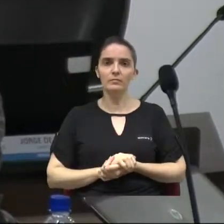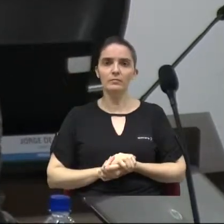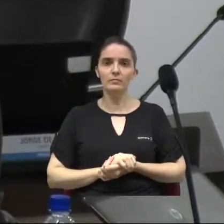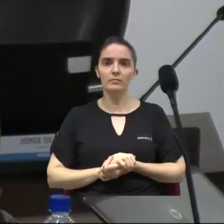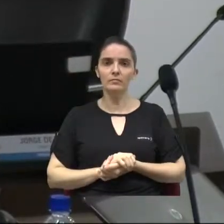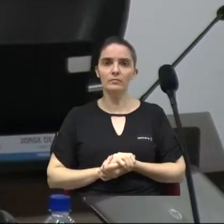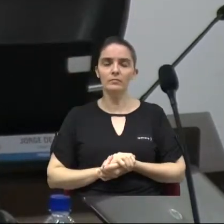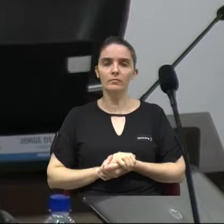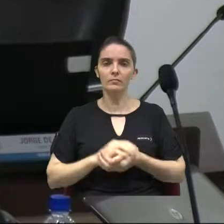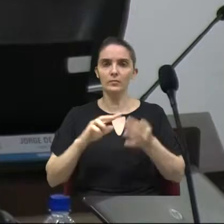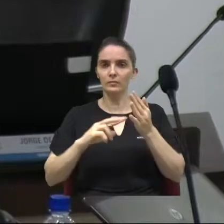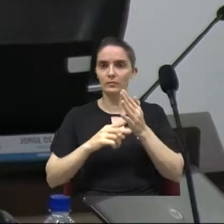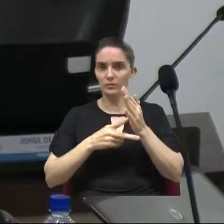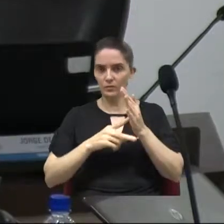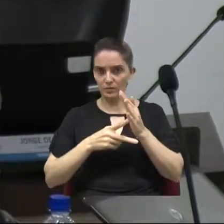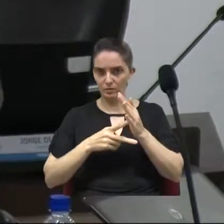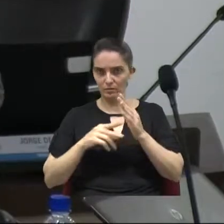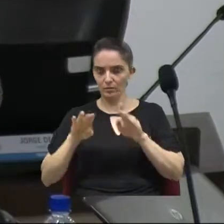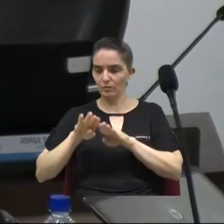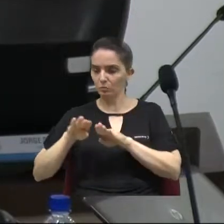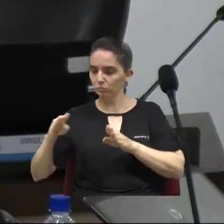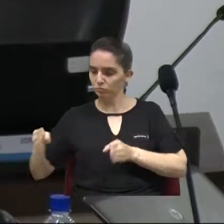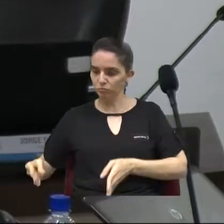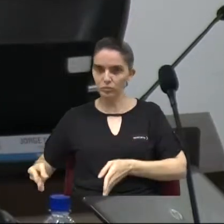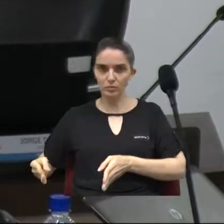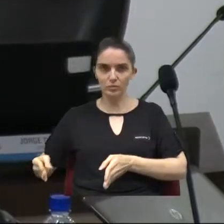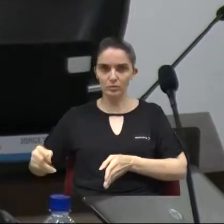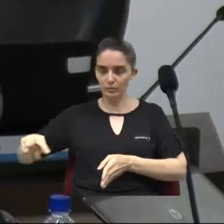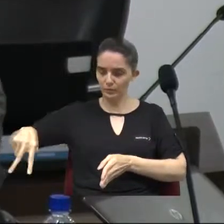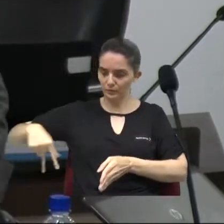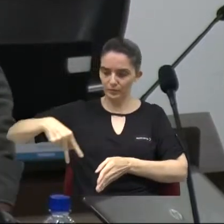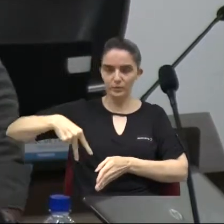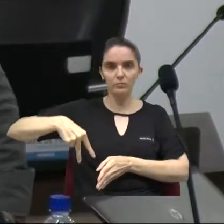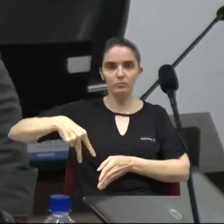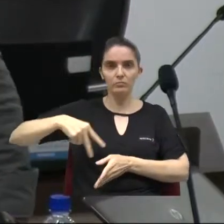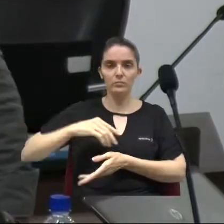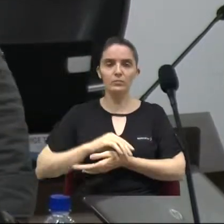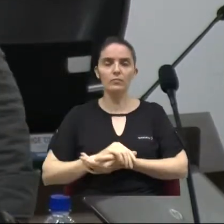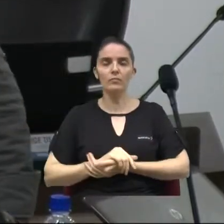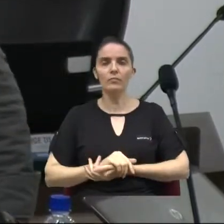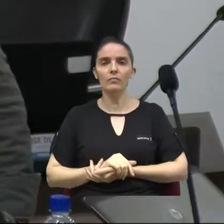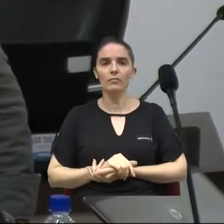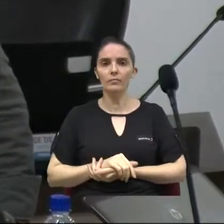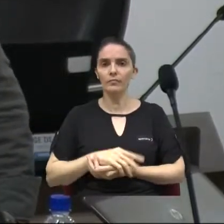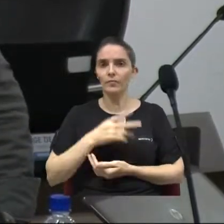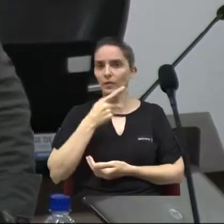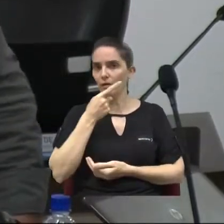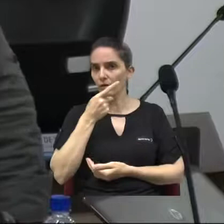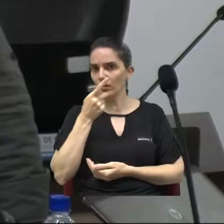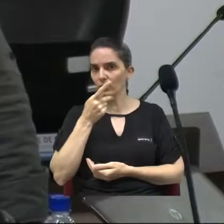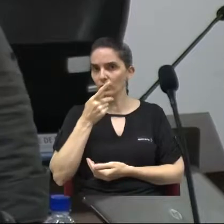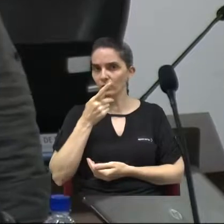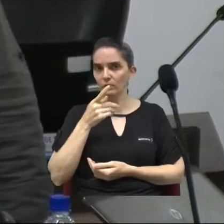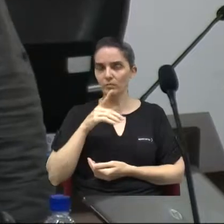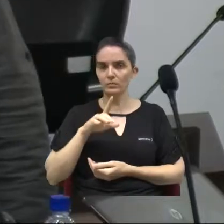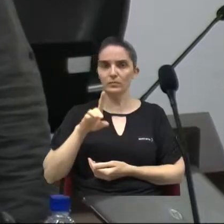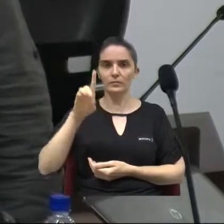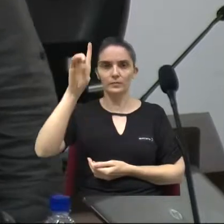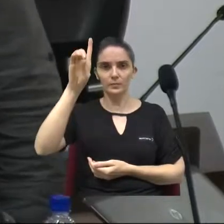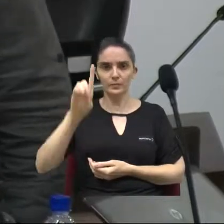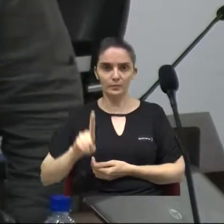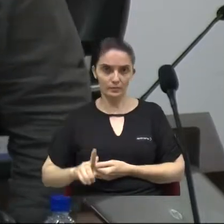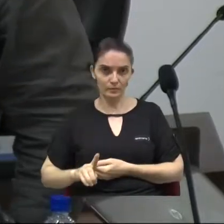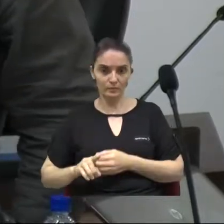Sinditru, sindicato. E aí ele falou que os direitos trabalhistas dele